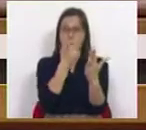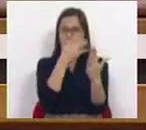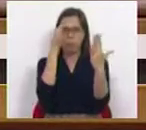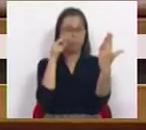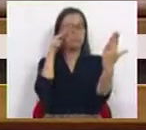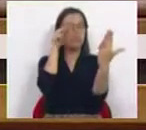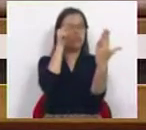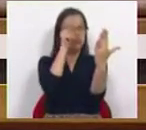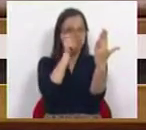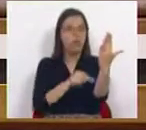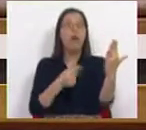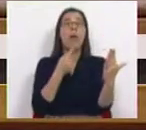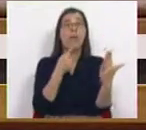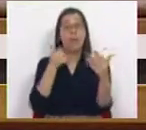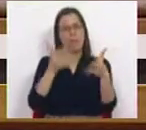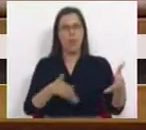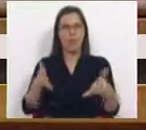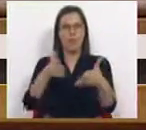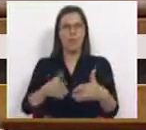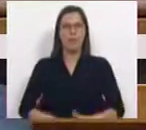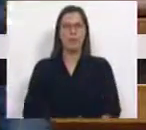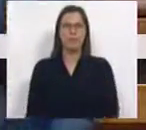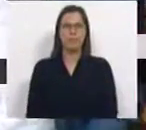ver significará que estamos no bom caminho.